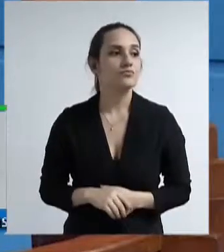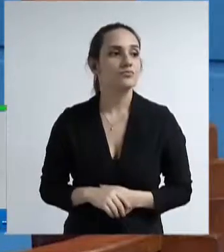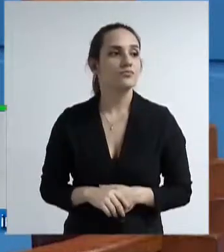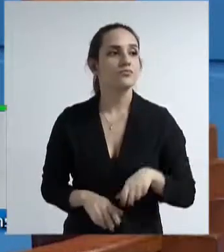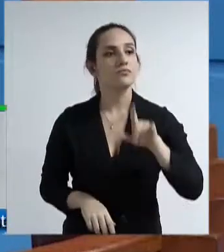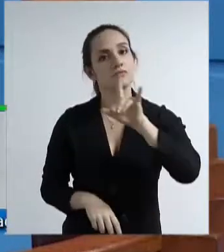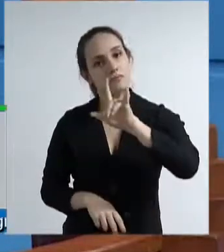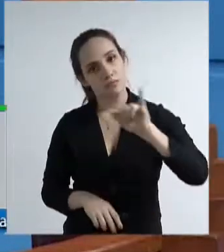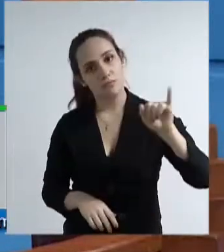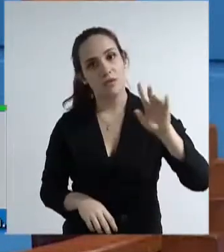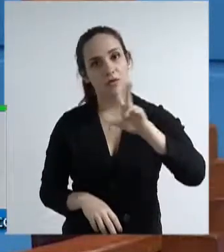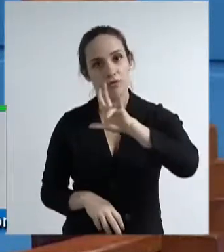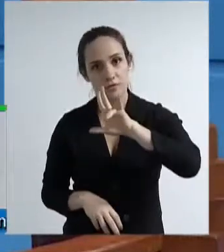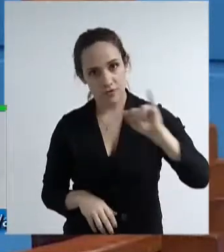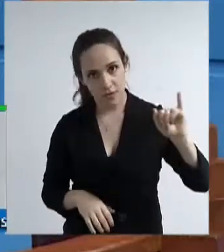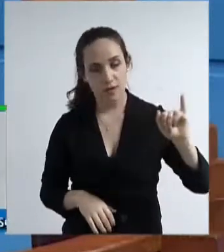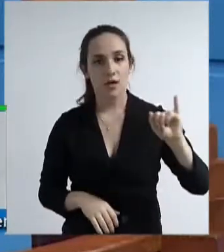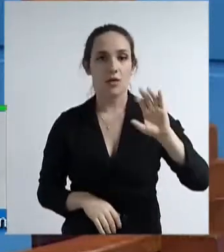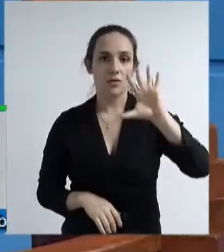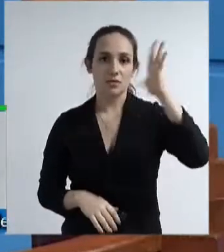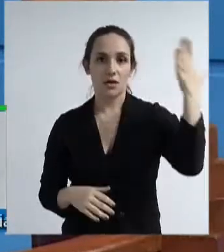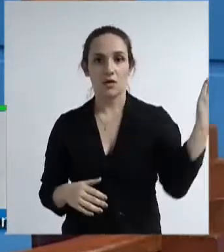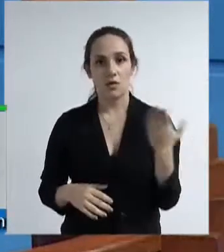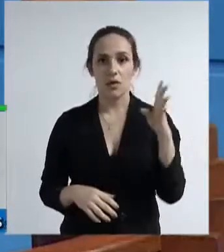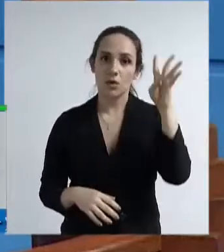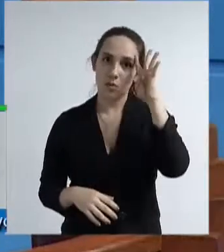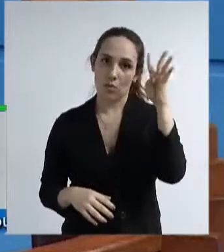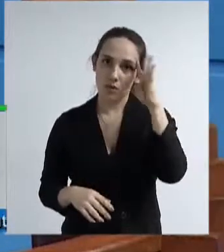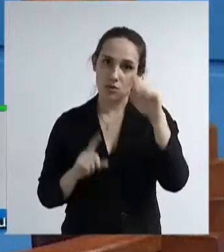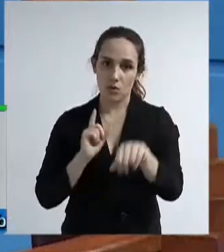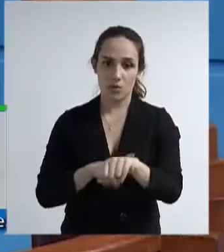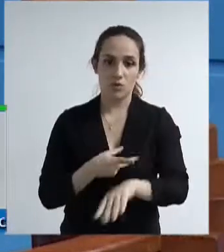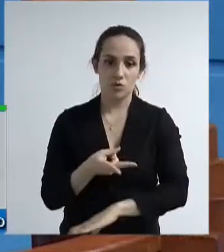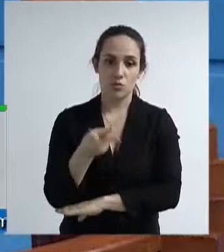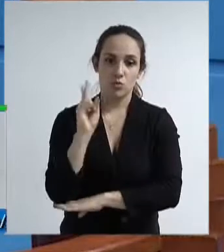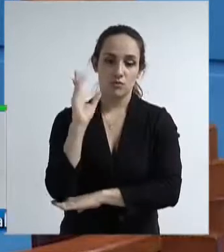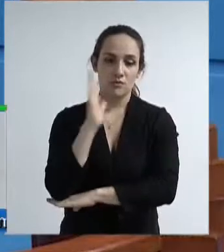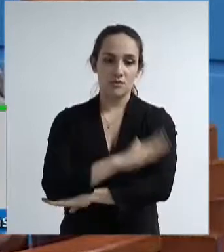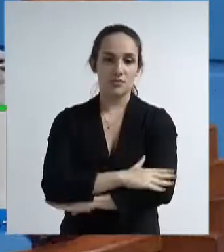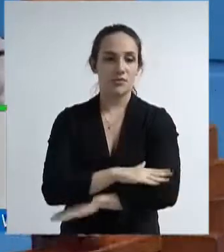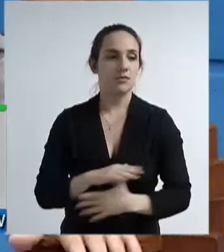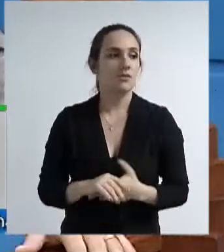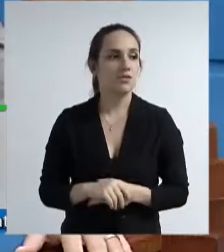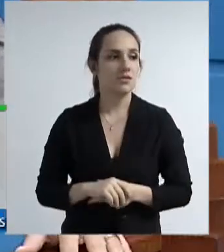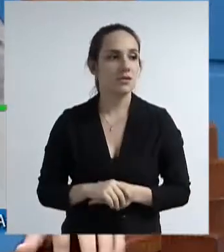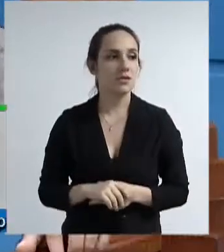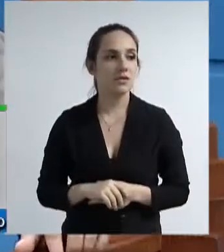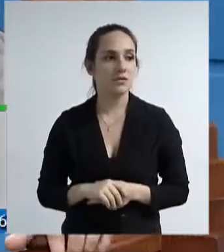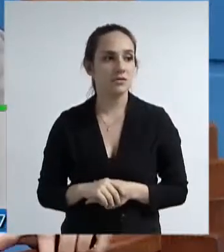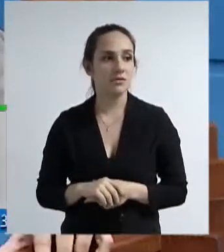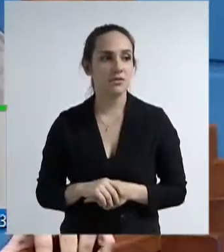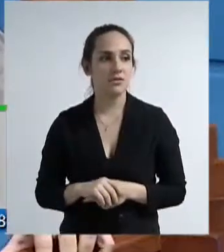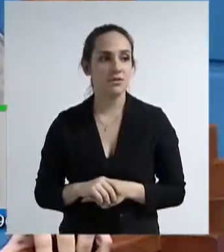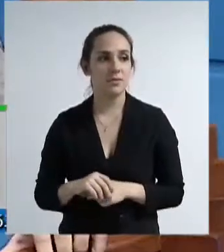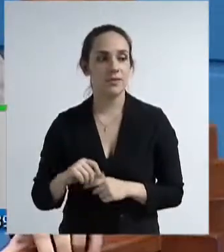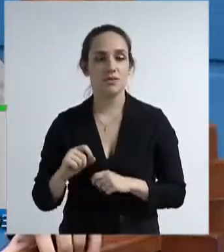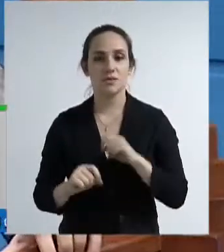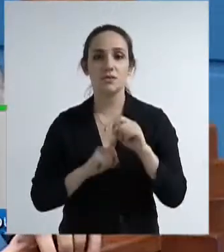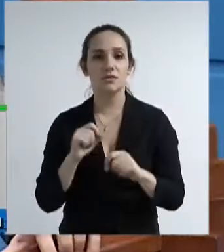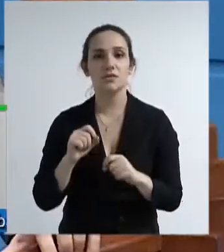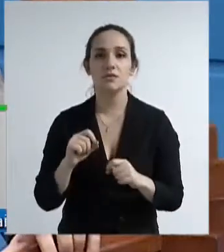Acontecerá, então, nessa quarta-feira, às 14 horas, pontualmente. Iremos estar recebendo